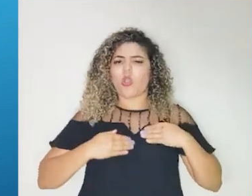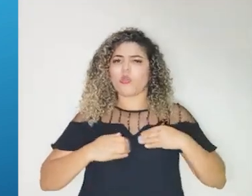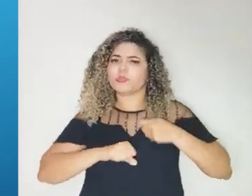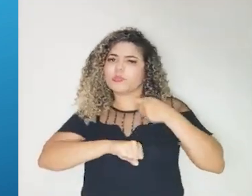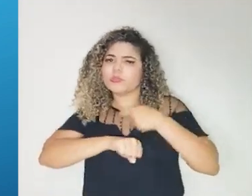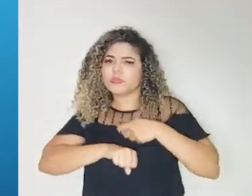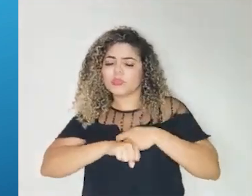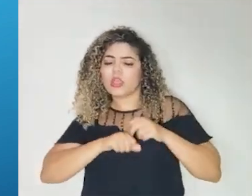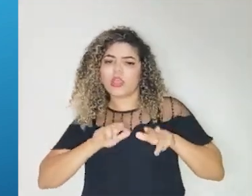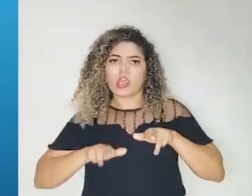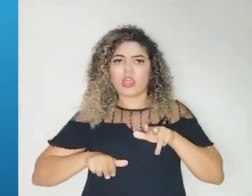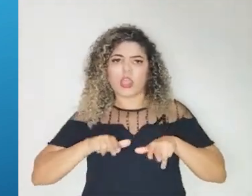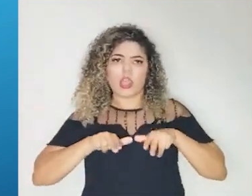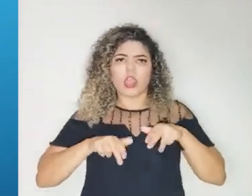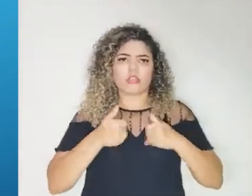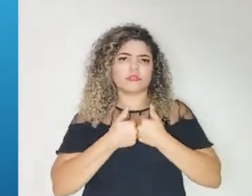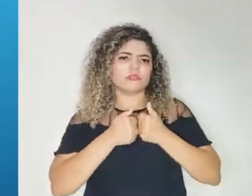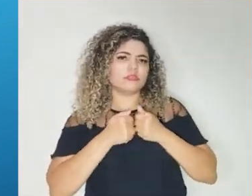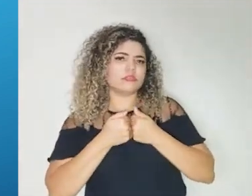conhecer melhor esses animais?